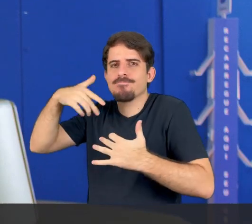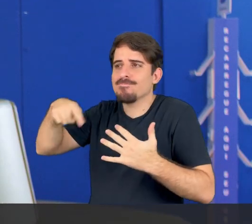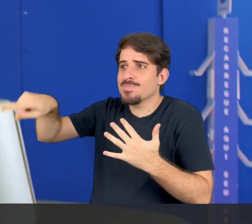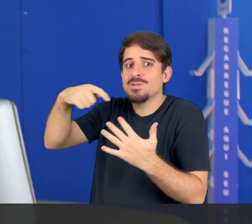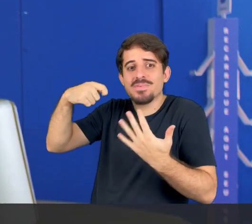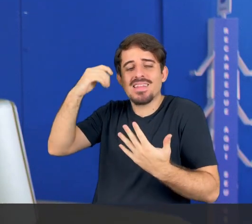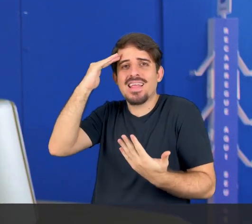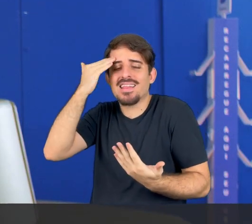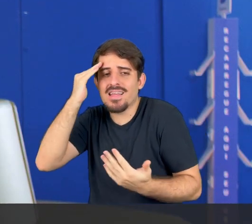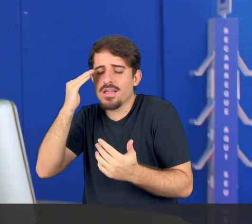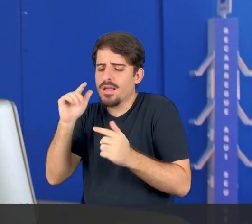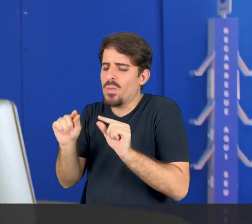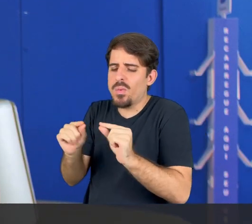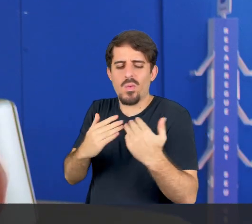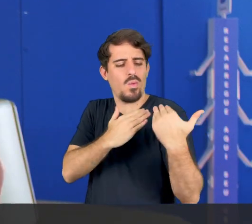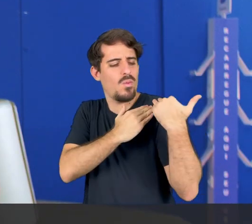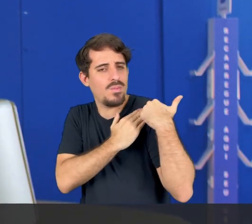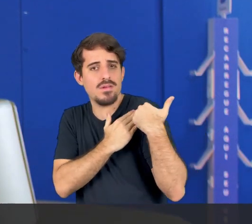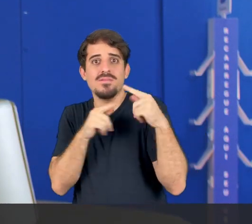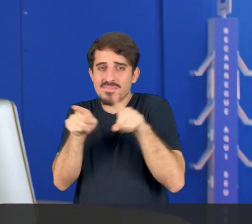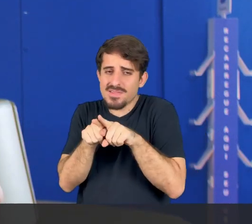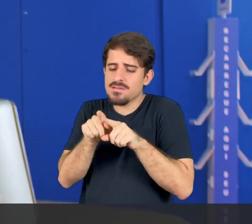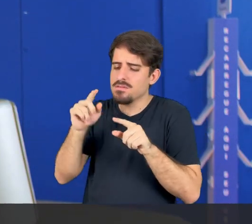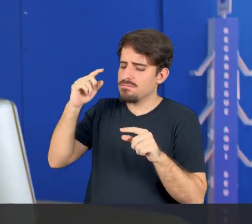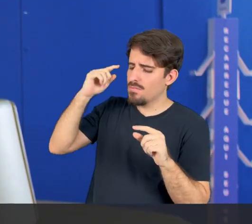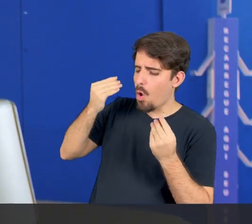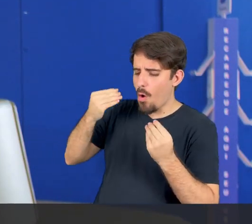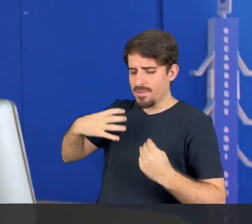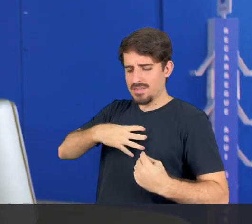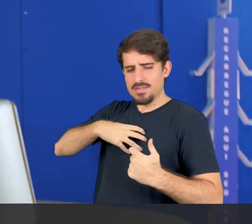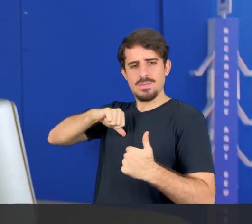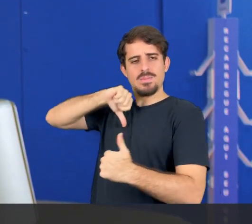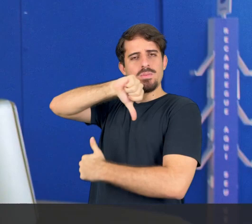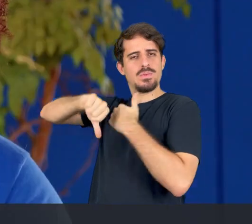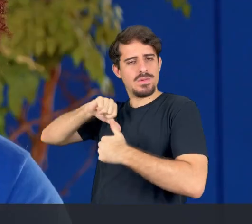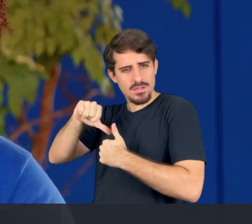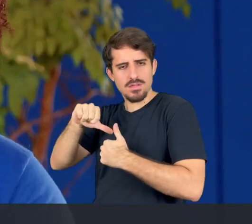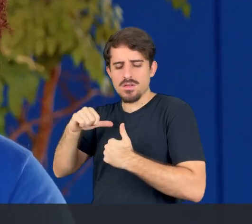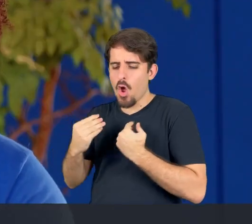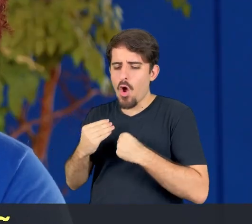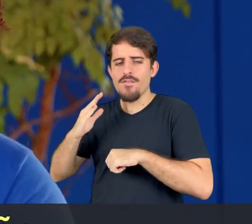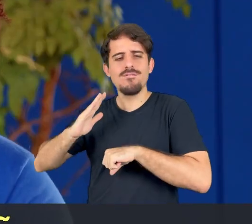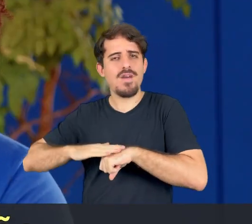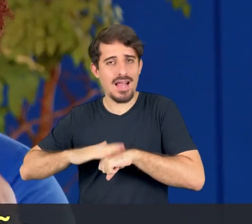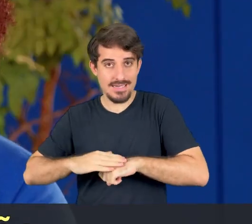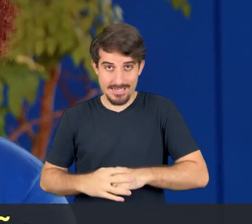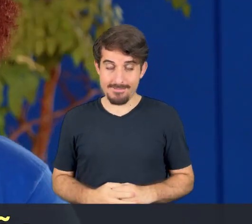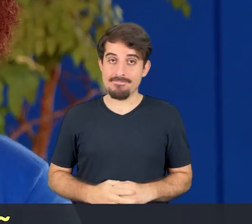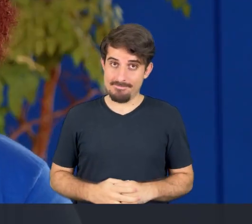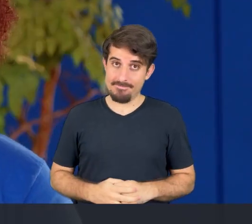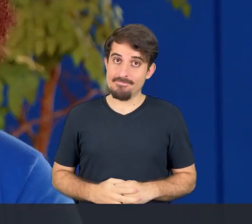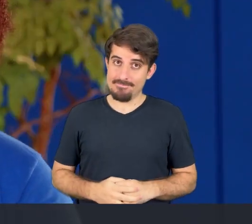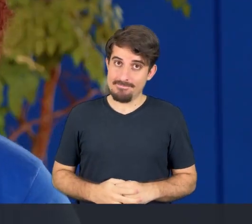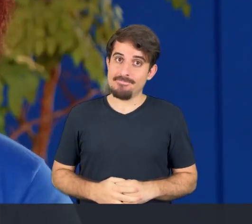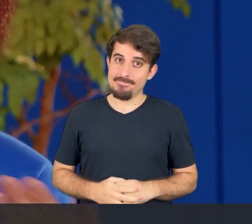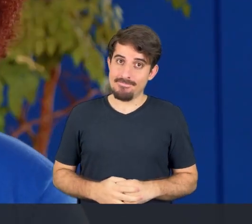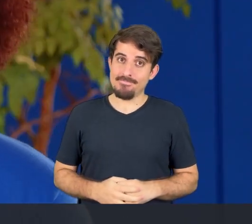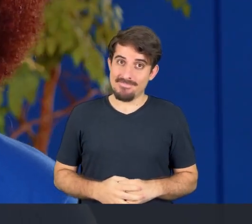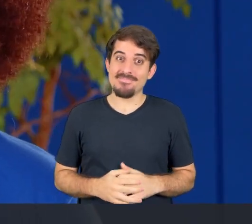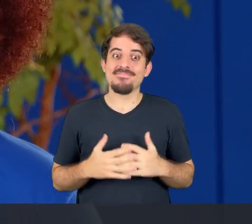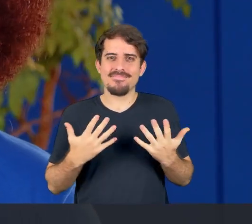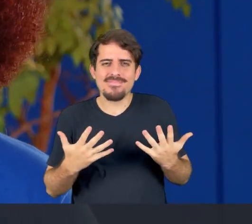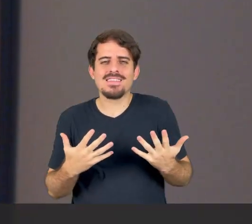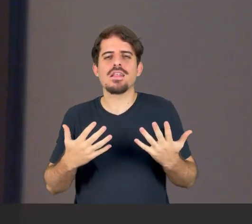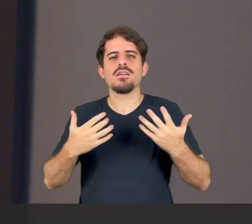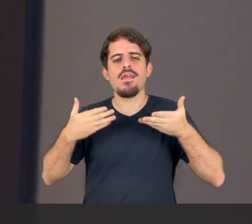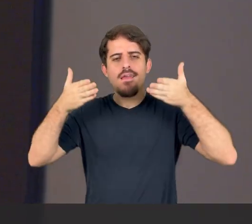aquela barreira em que a gente é a pessoa entendendo o papel dela, né, e sendo agente de transformação em como